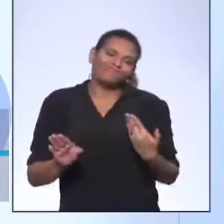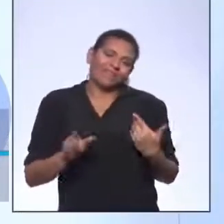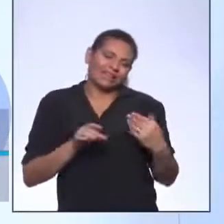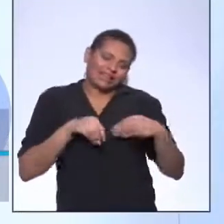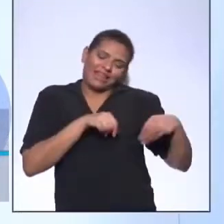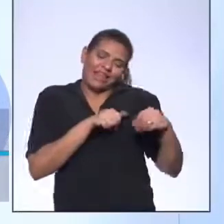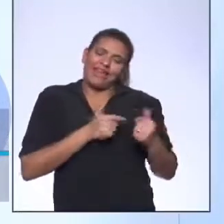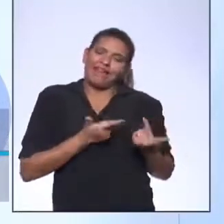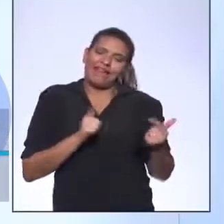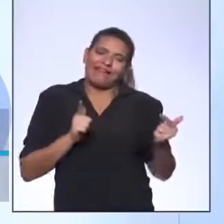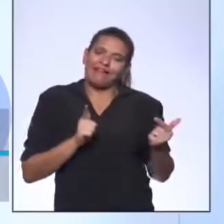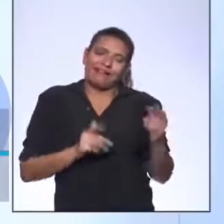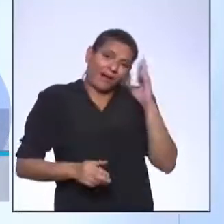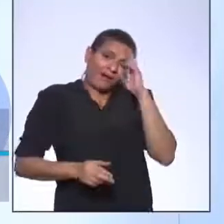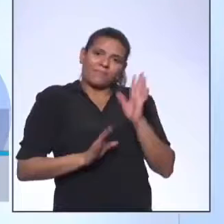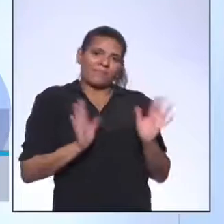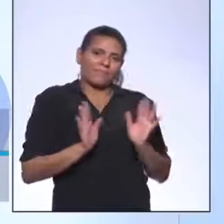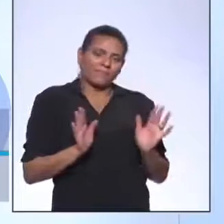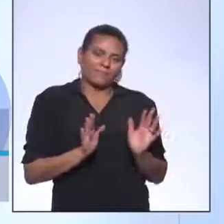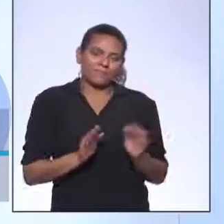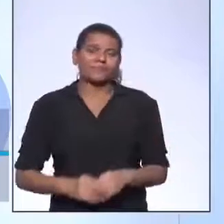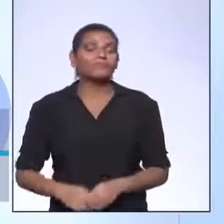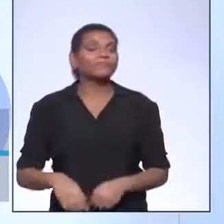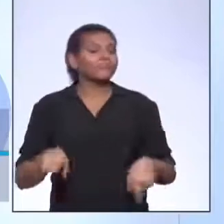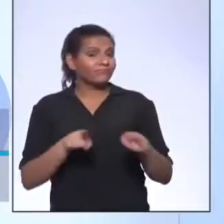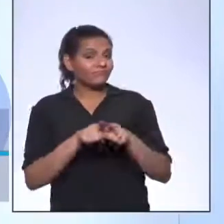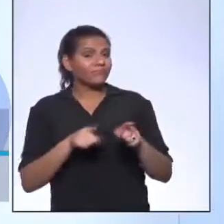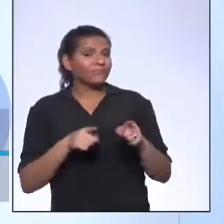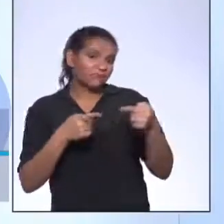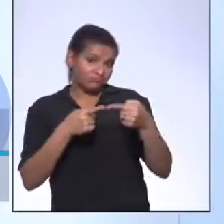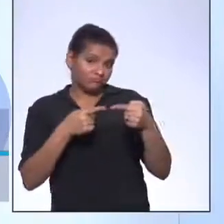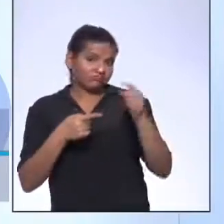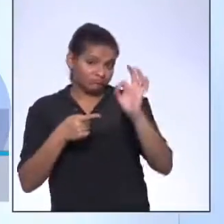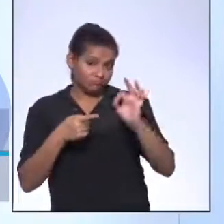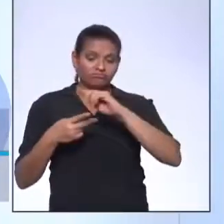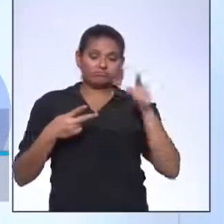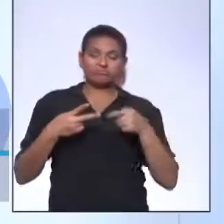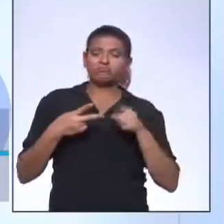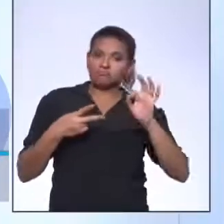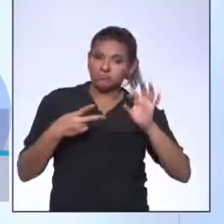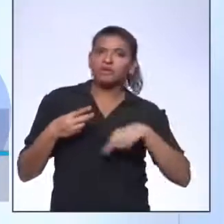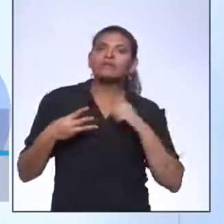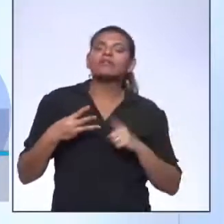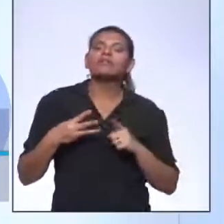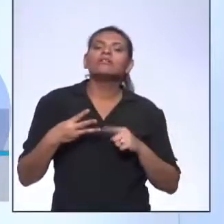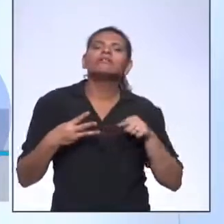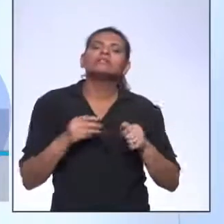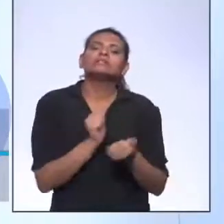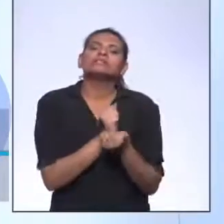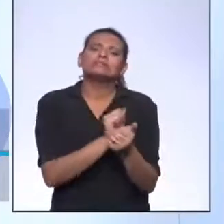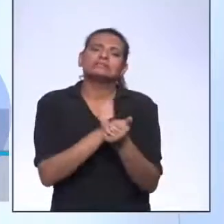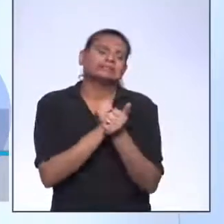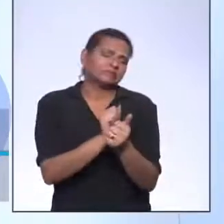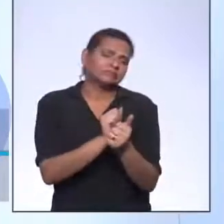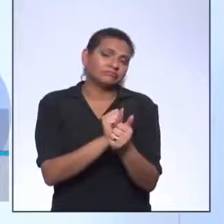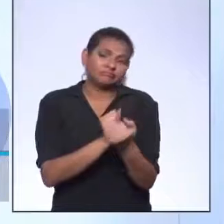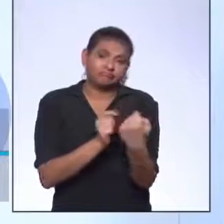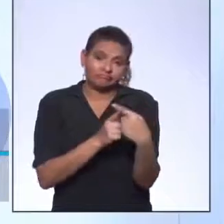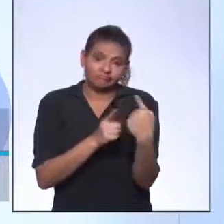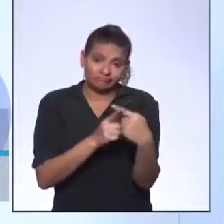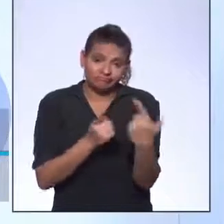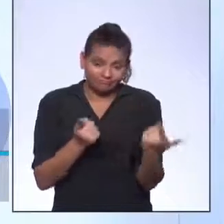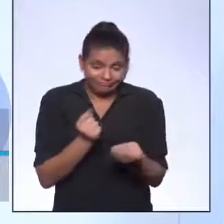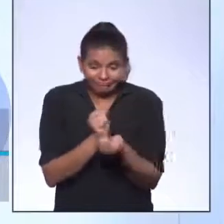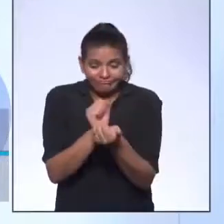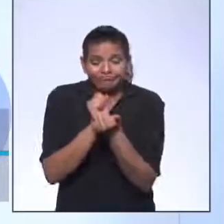E nós temos também uma terceira classe social, que são os escravos por dívida. Eles não têm nem liberdade nem terra.